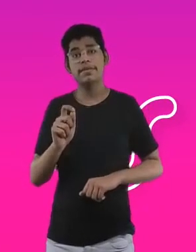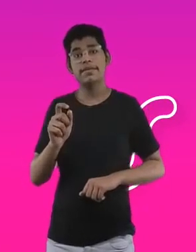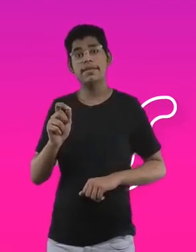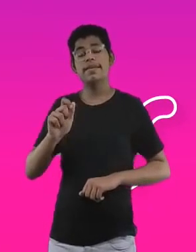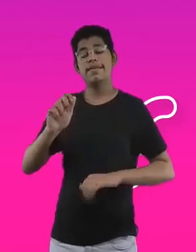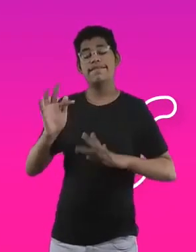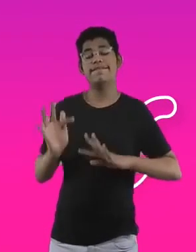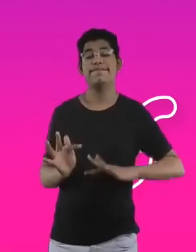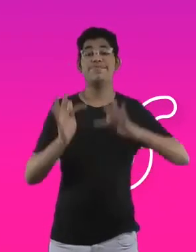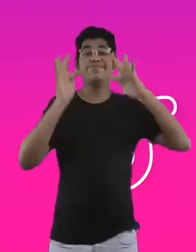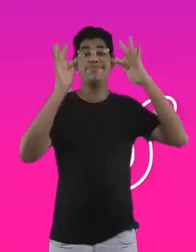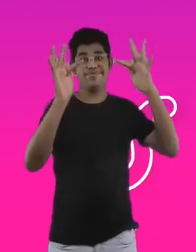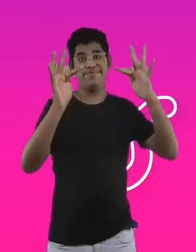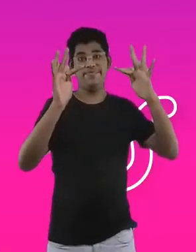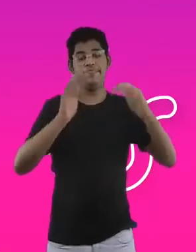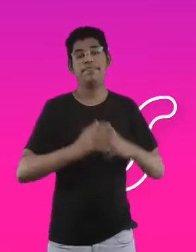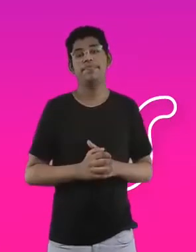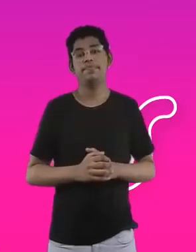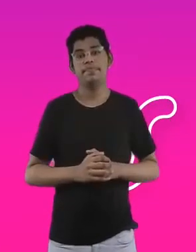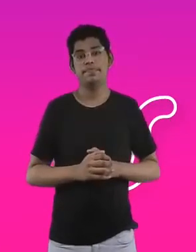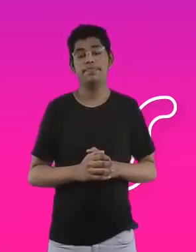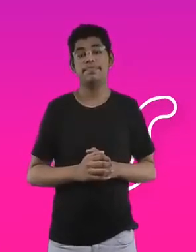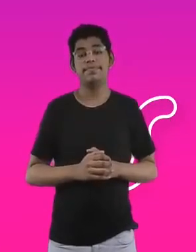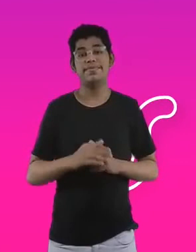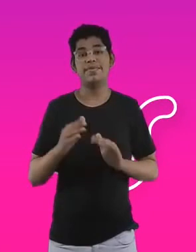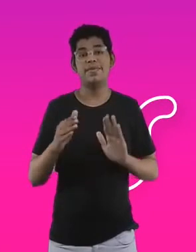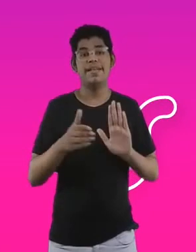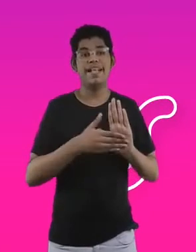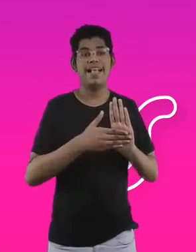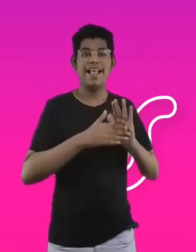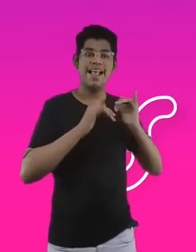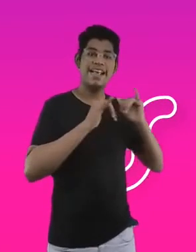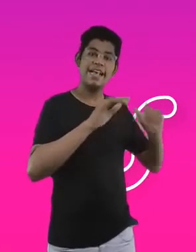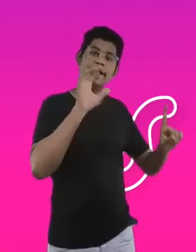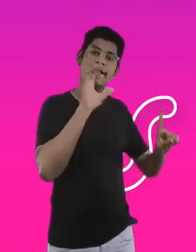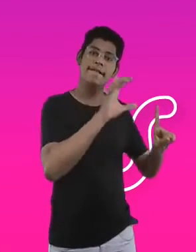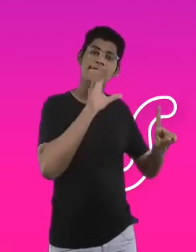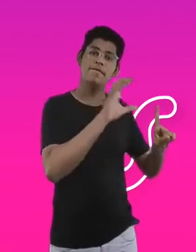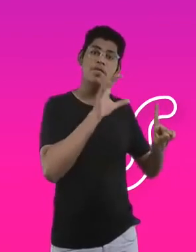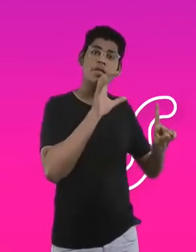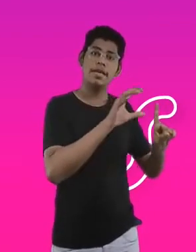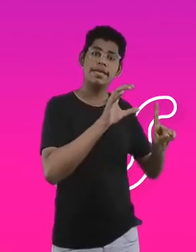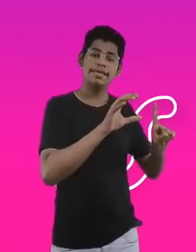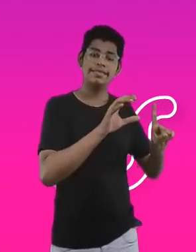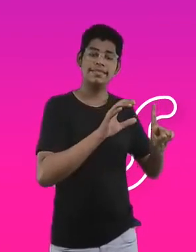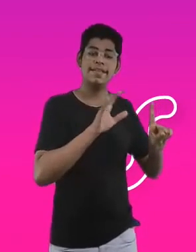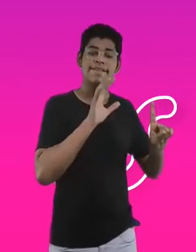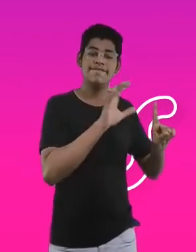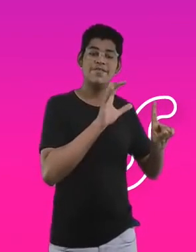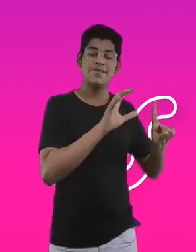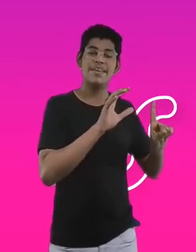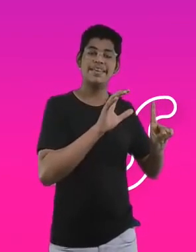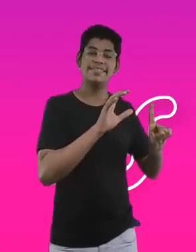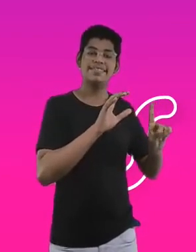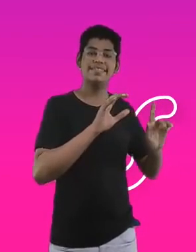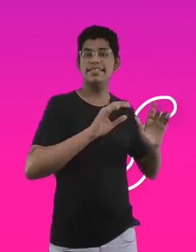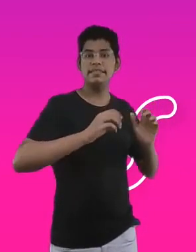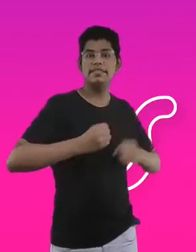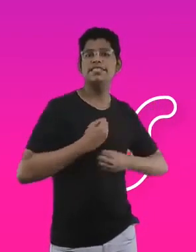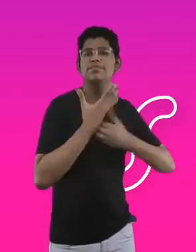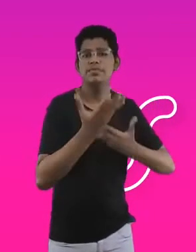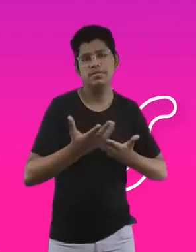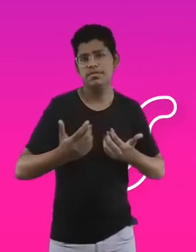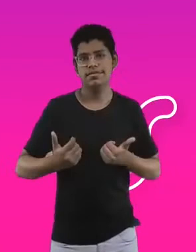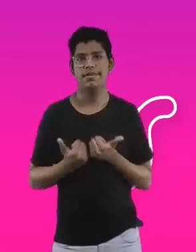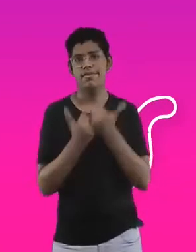futurismo dito como tendência e o futurismo dito pela perspectiva de um manifesto artístico, que é o tal